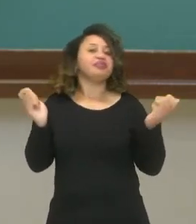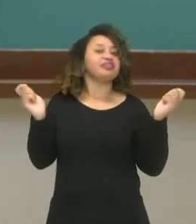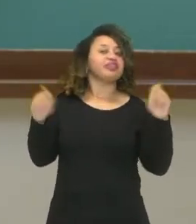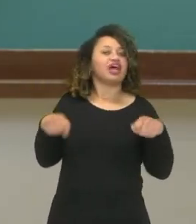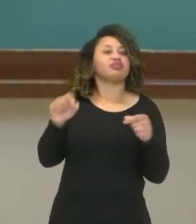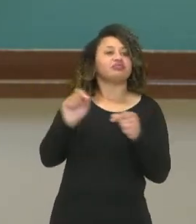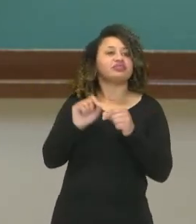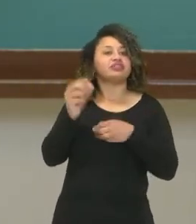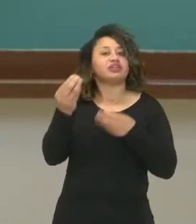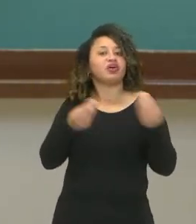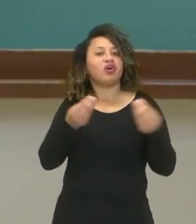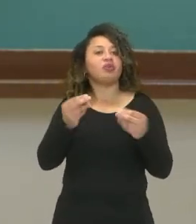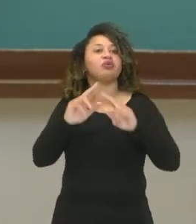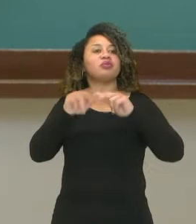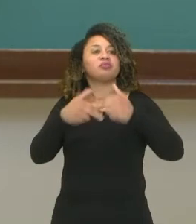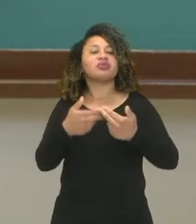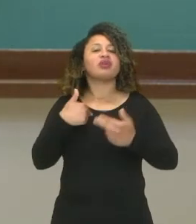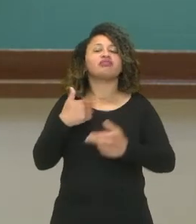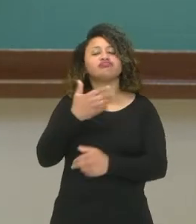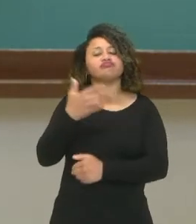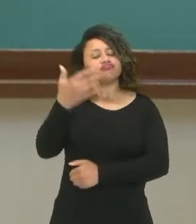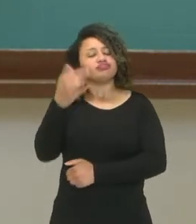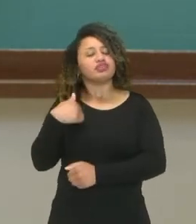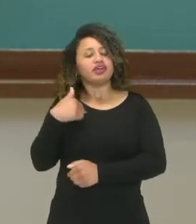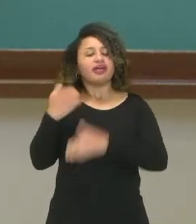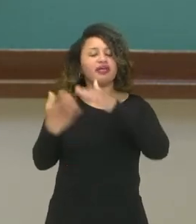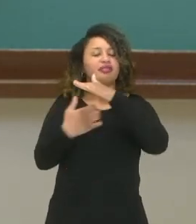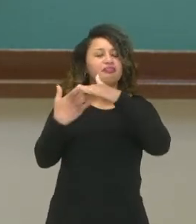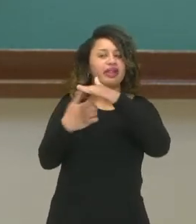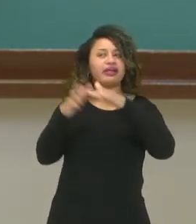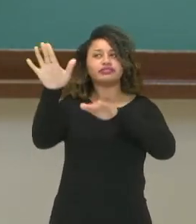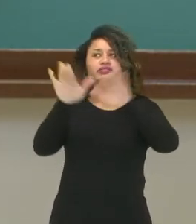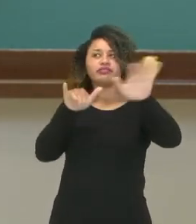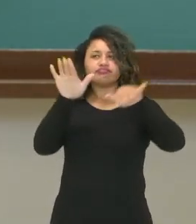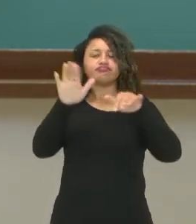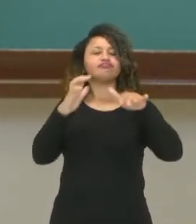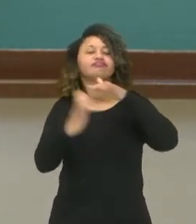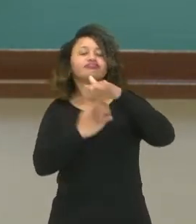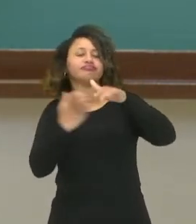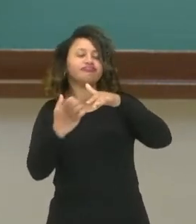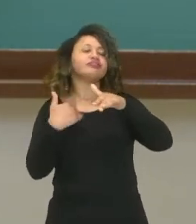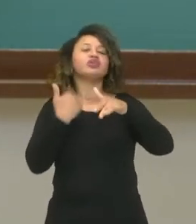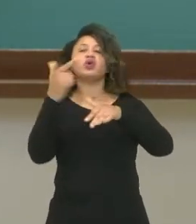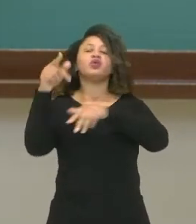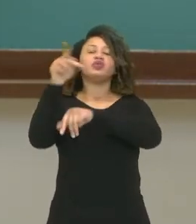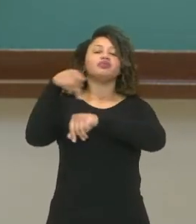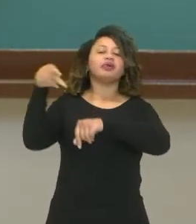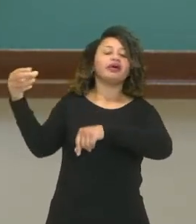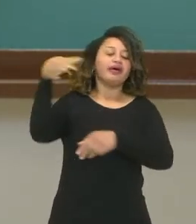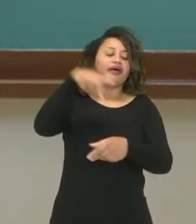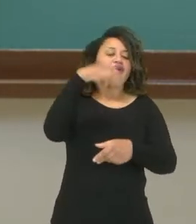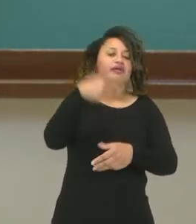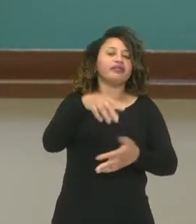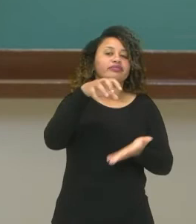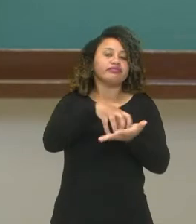feito? Através da atração de empresas multinacionais, da instalação de empresas no Brasil, ou